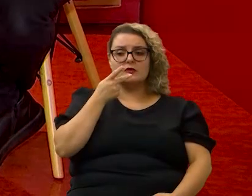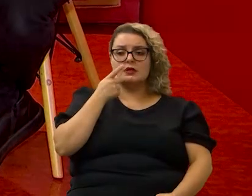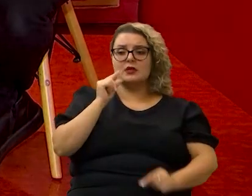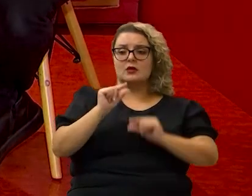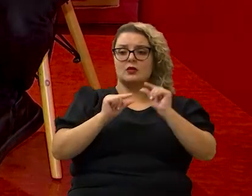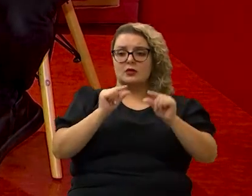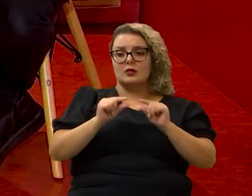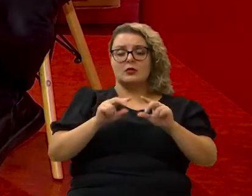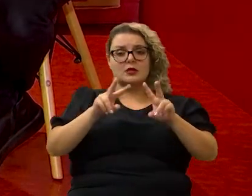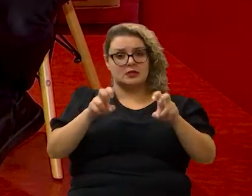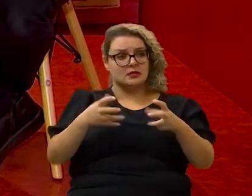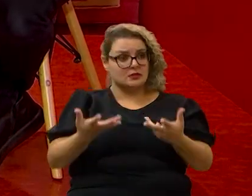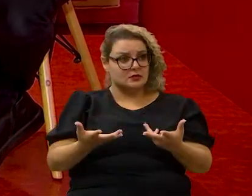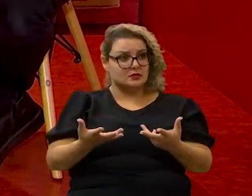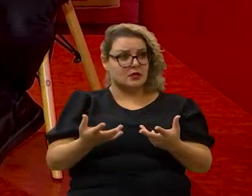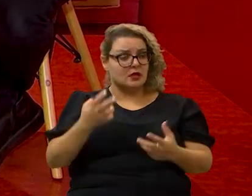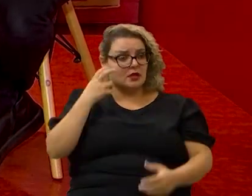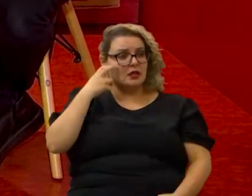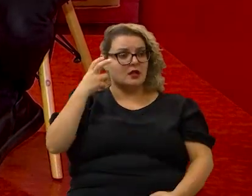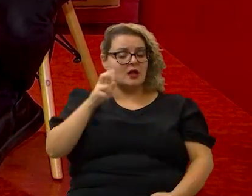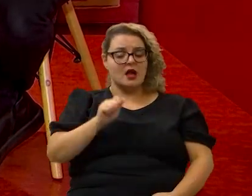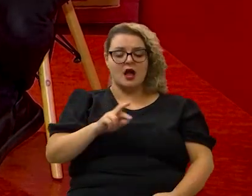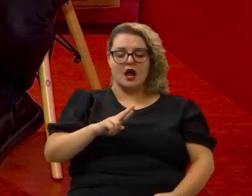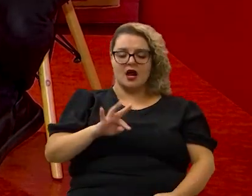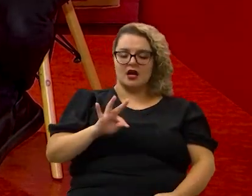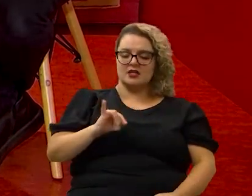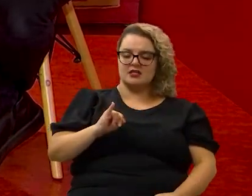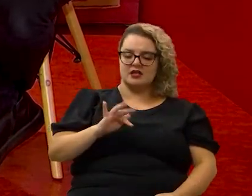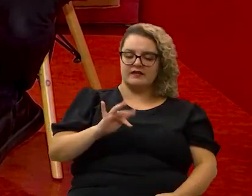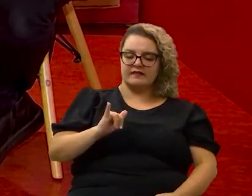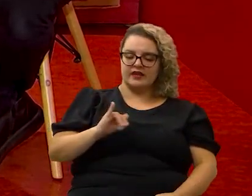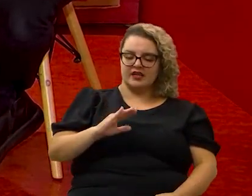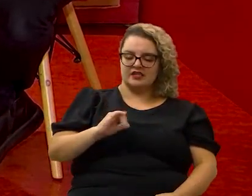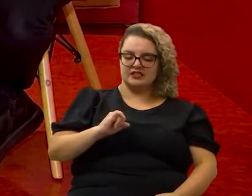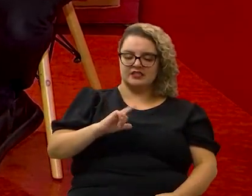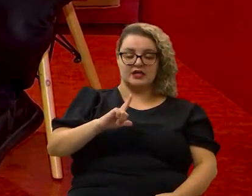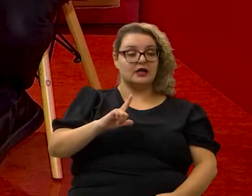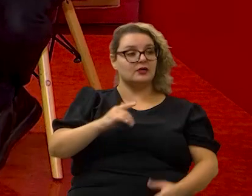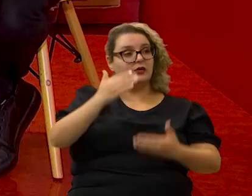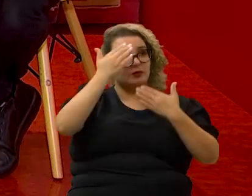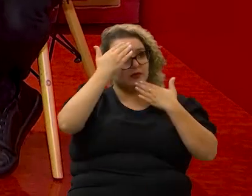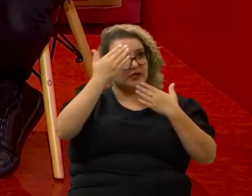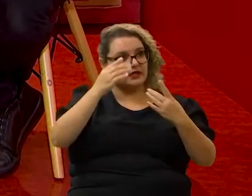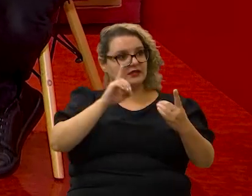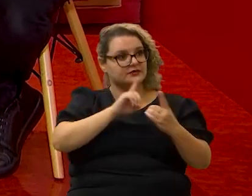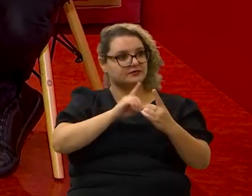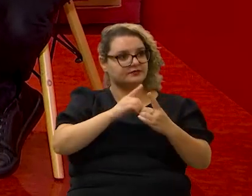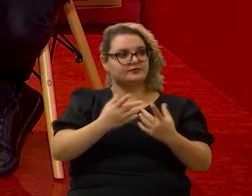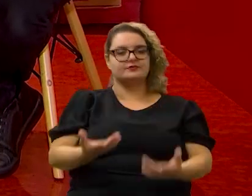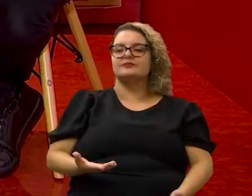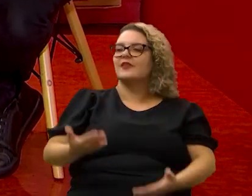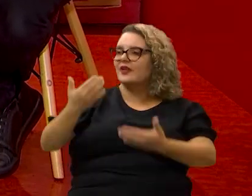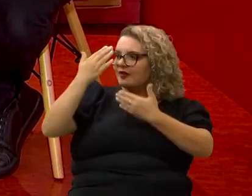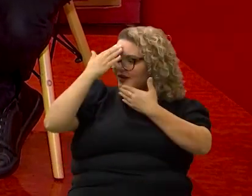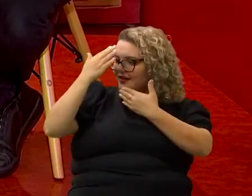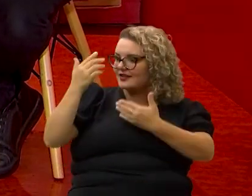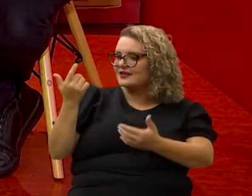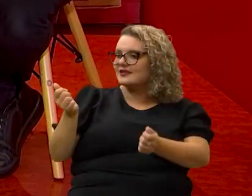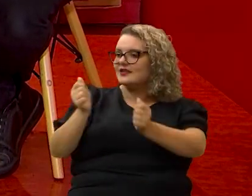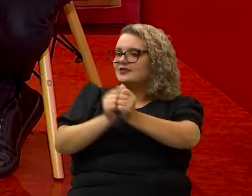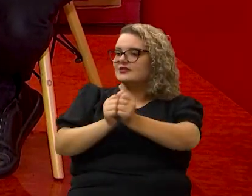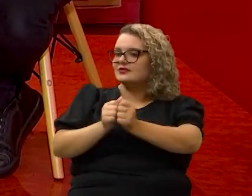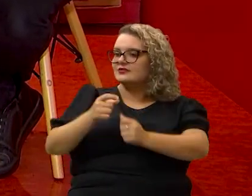um pouco mais a respeito desta situação. Antes de mais nada, muito obrigado. Eu que agradeço, é um prazer estar aqui com vocês mais uma